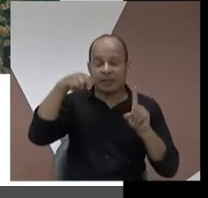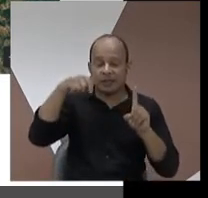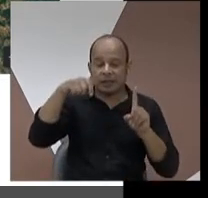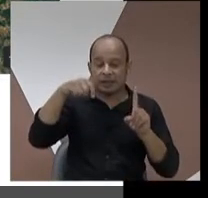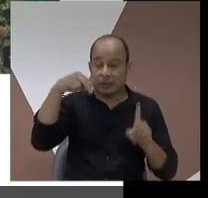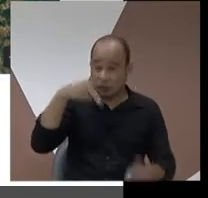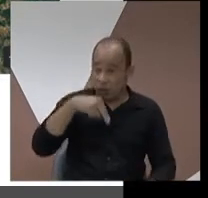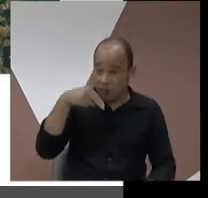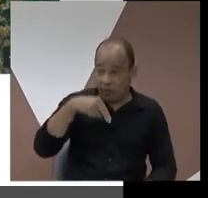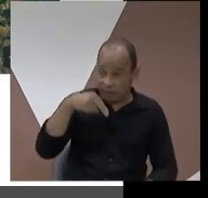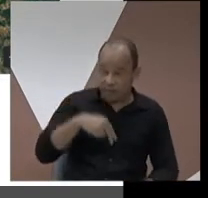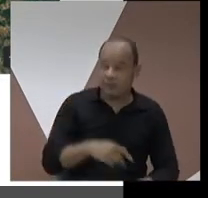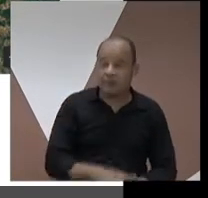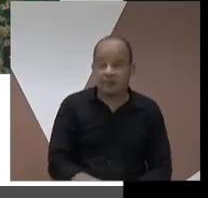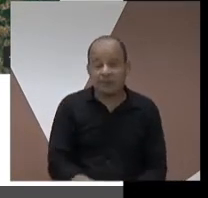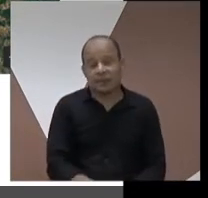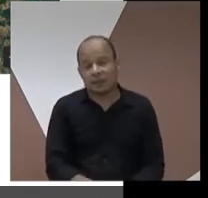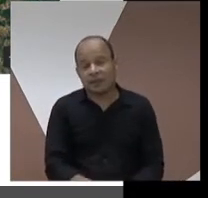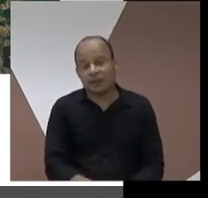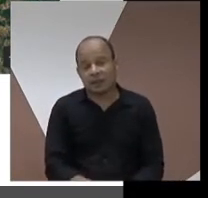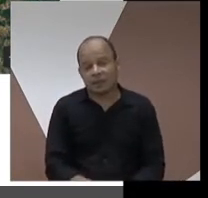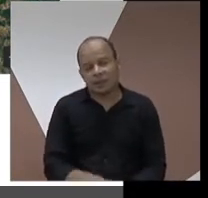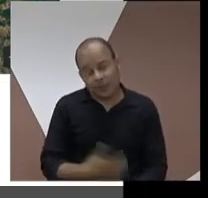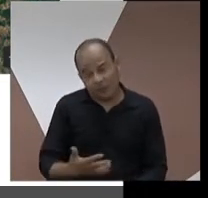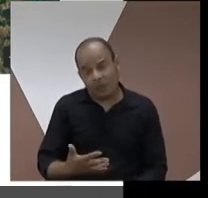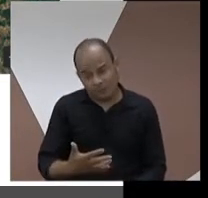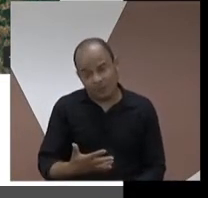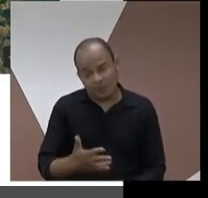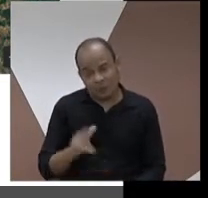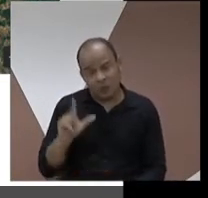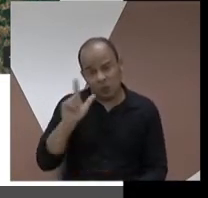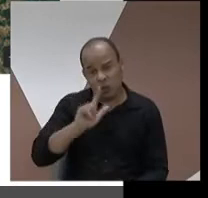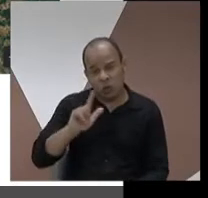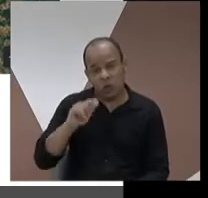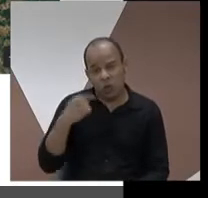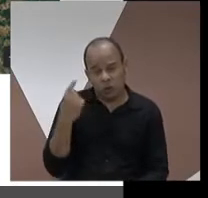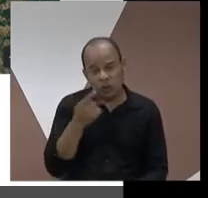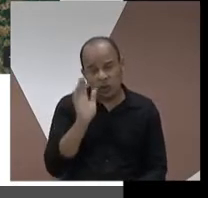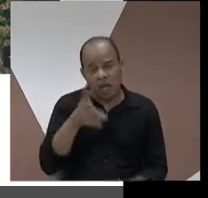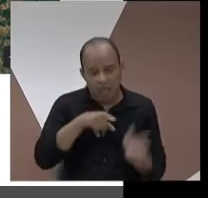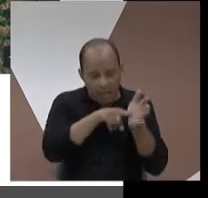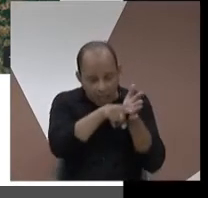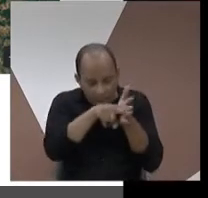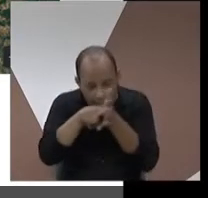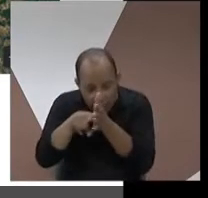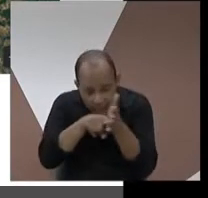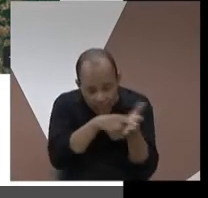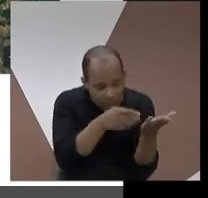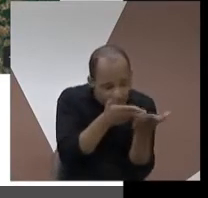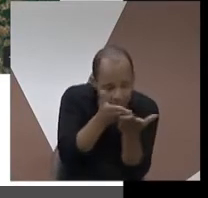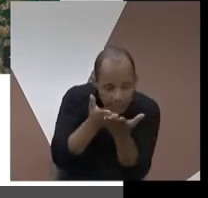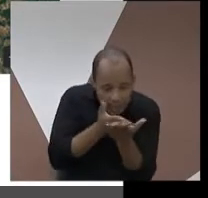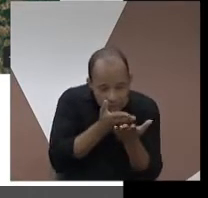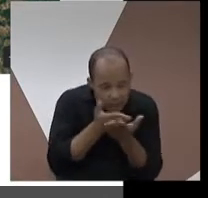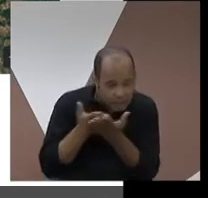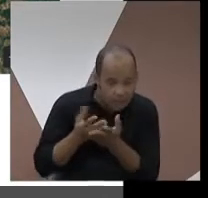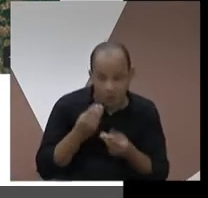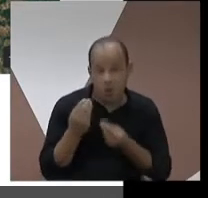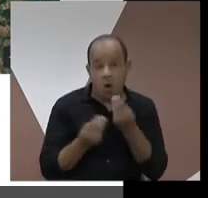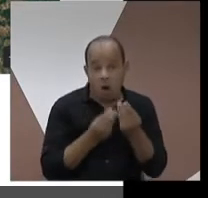De agora, então nós obviamente já iniciamos o estudo dessa proposta e o objetivo é que a